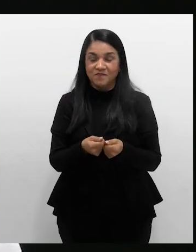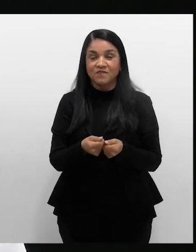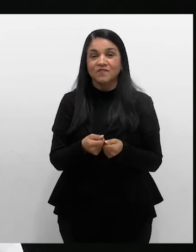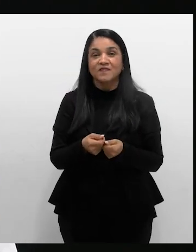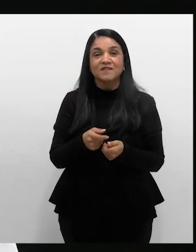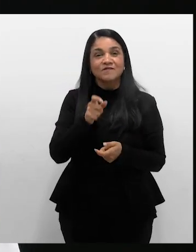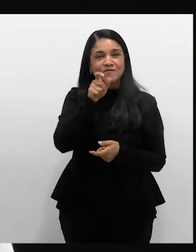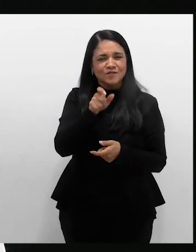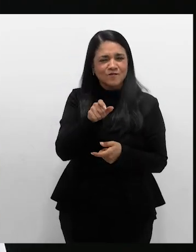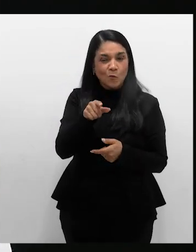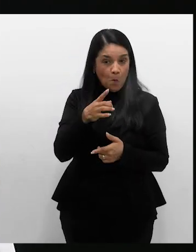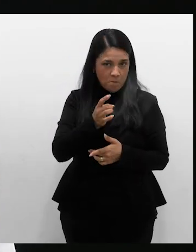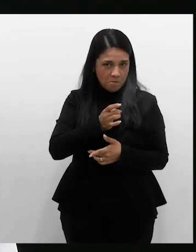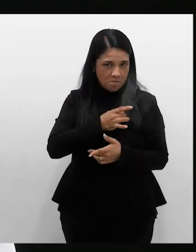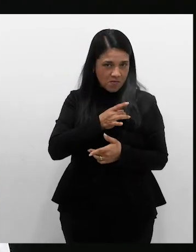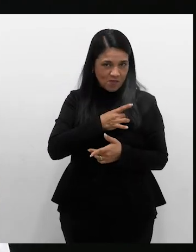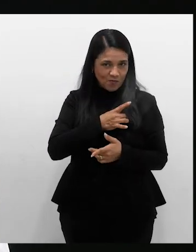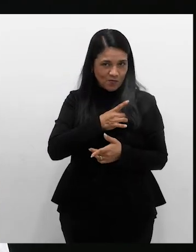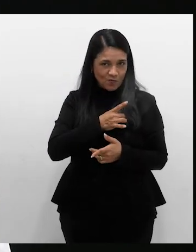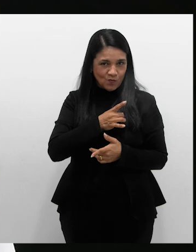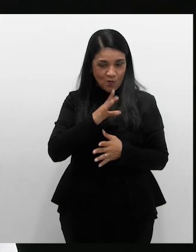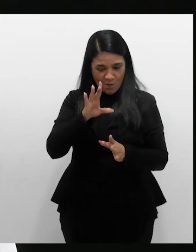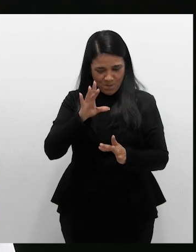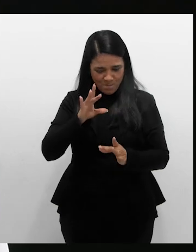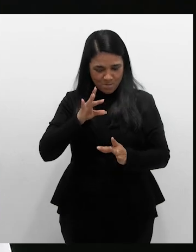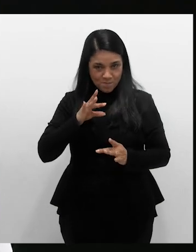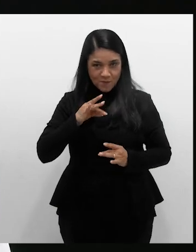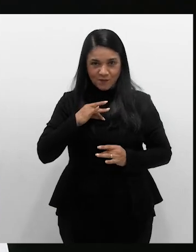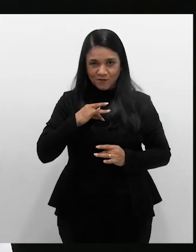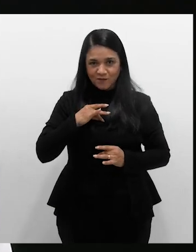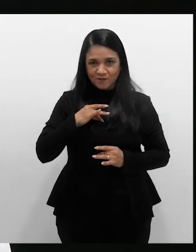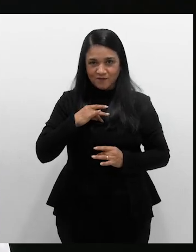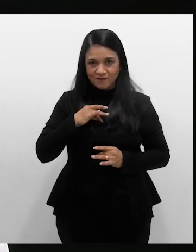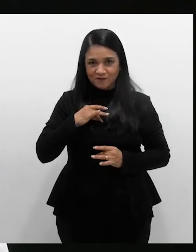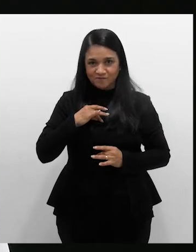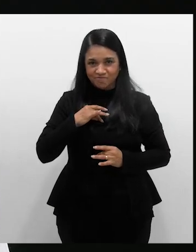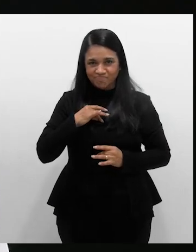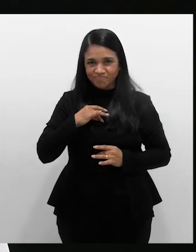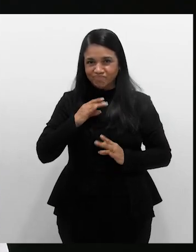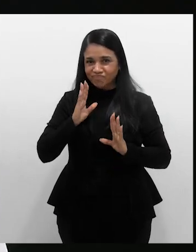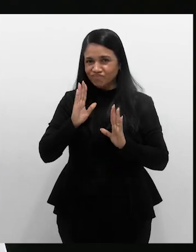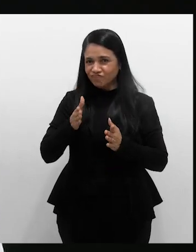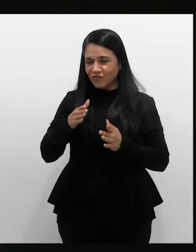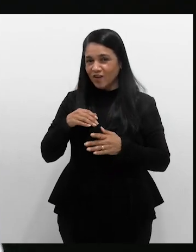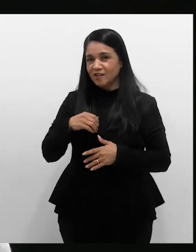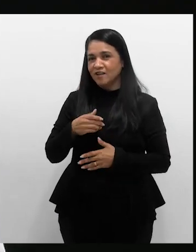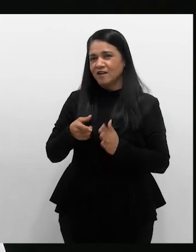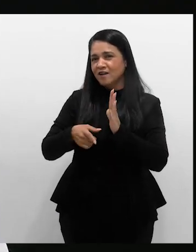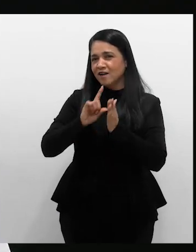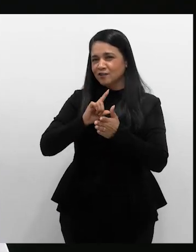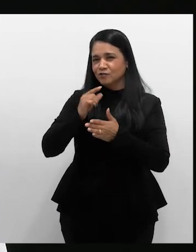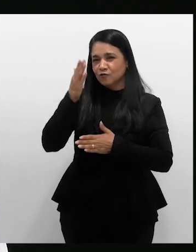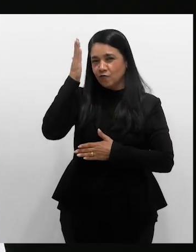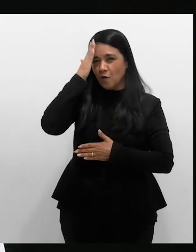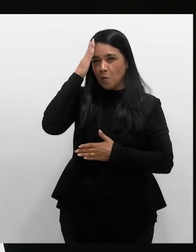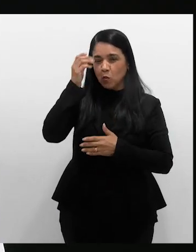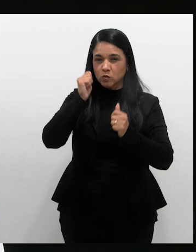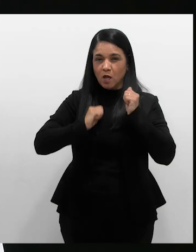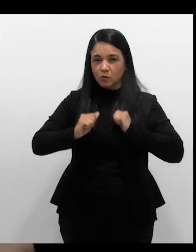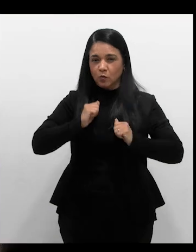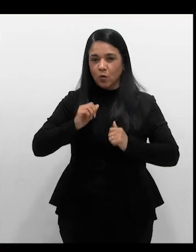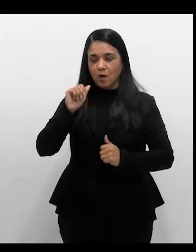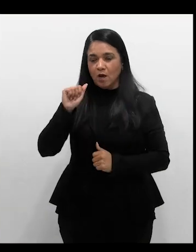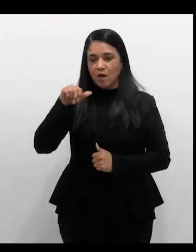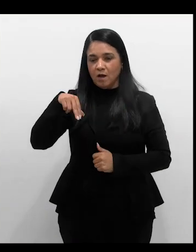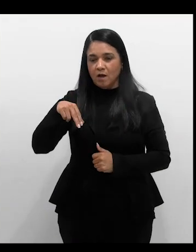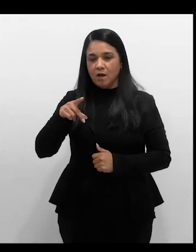Maravilha. Você ficou meio temeroso de pegar um personagem tão... que já foi, assim, do André Vion, por exemplo? André